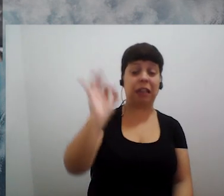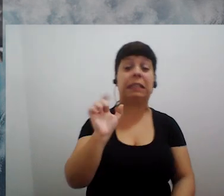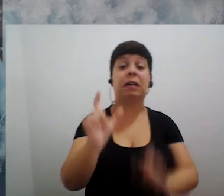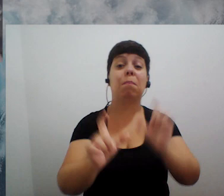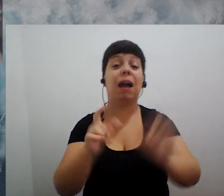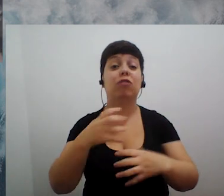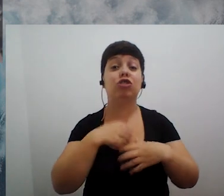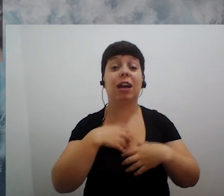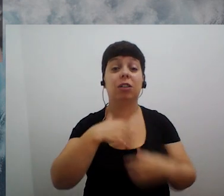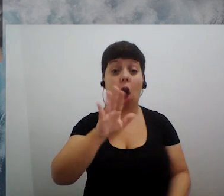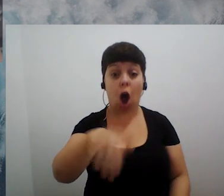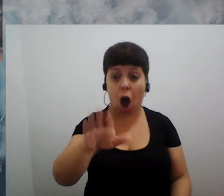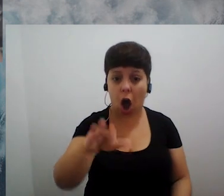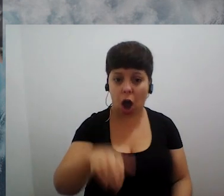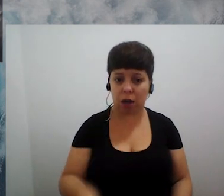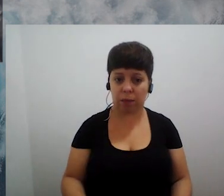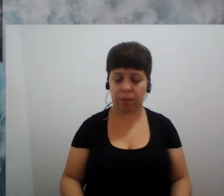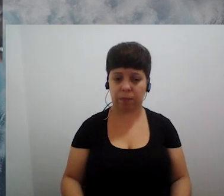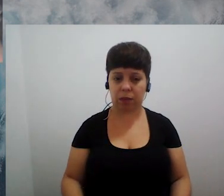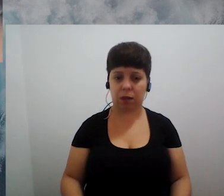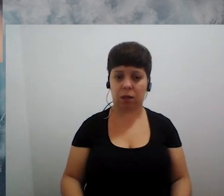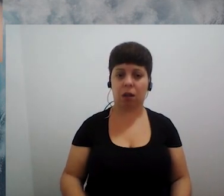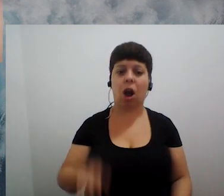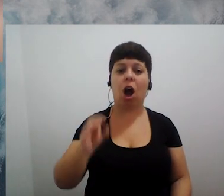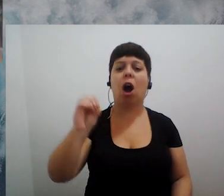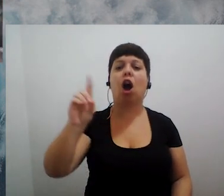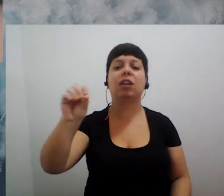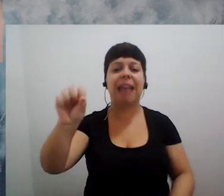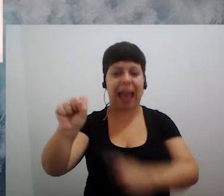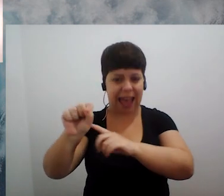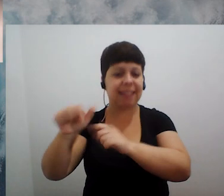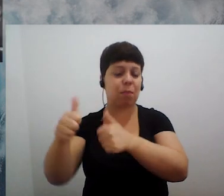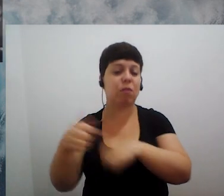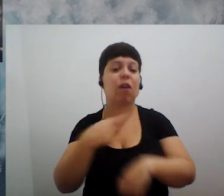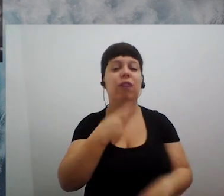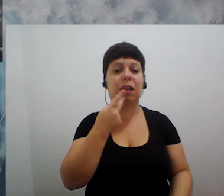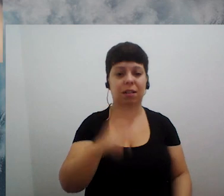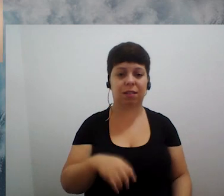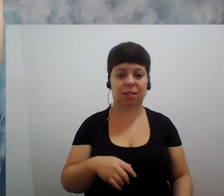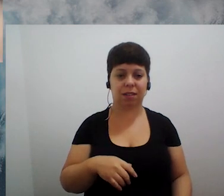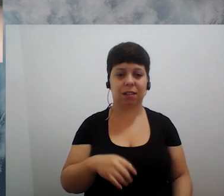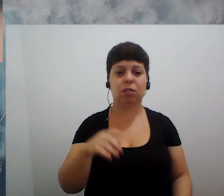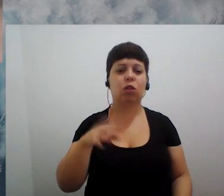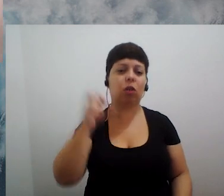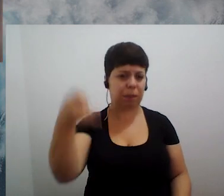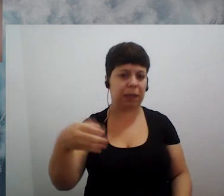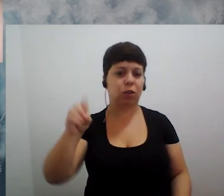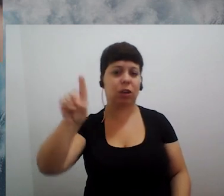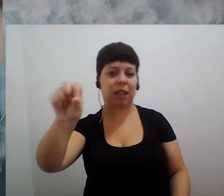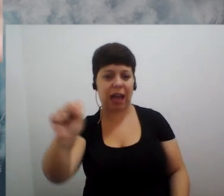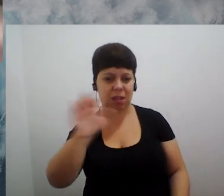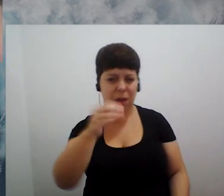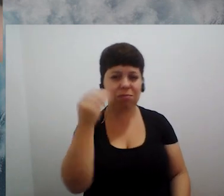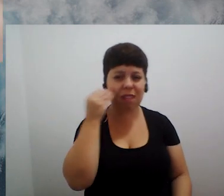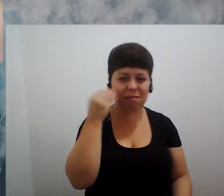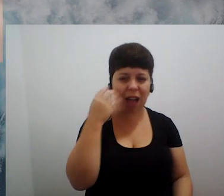É importante falar sobre esses termos de uma forma que o pessoal entenda. Tipo assim, ó, ODS é isso aqui, mas vamos falar de outro jeito? A gente tá falando de ODS pra